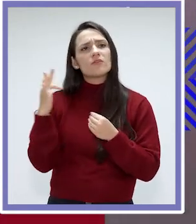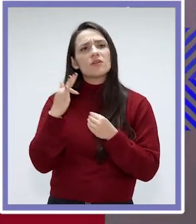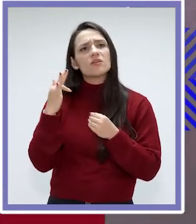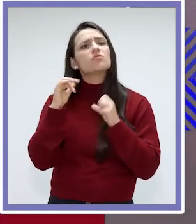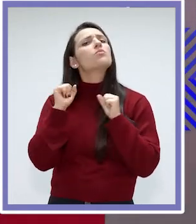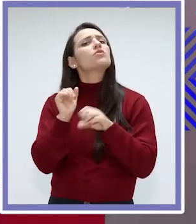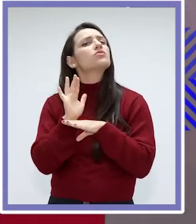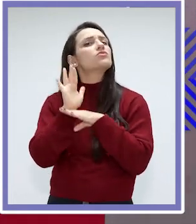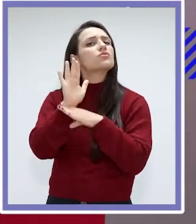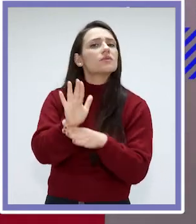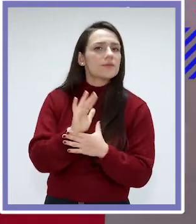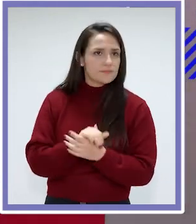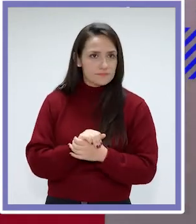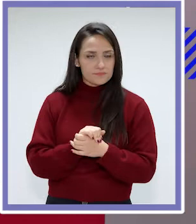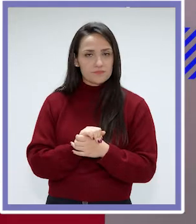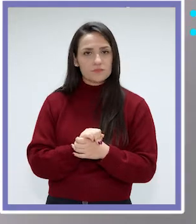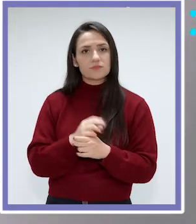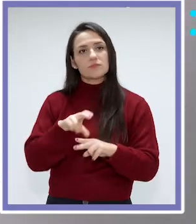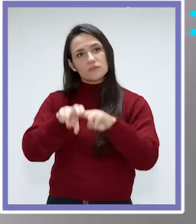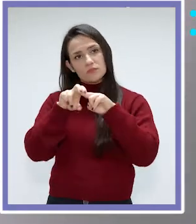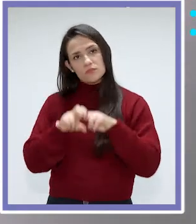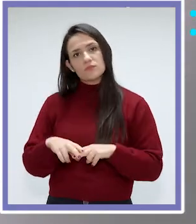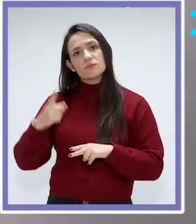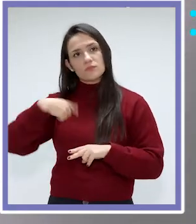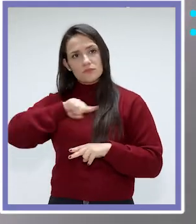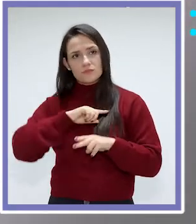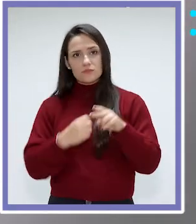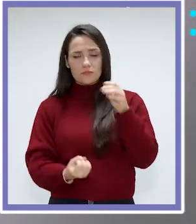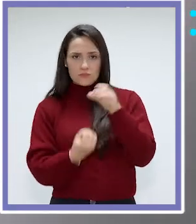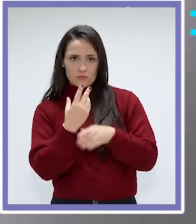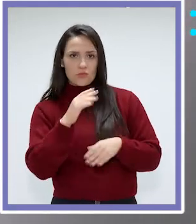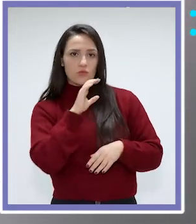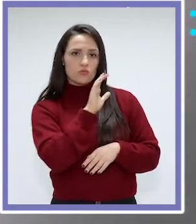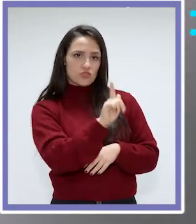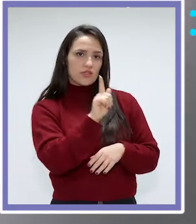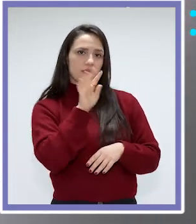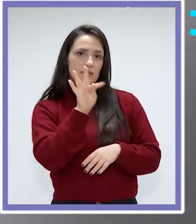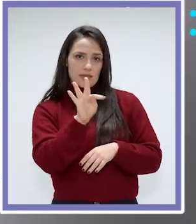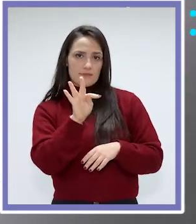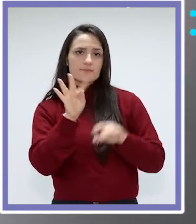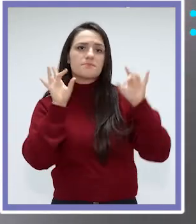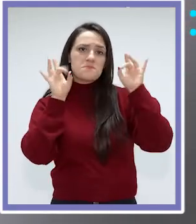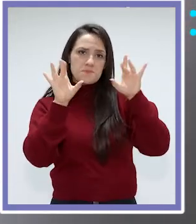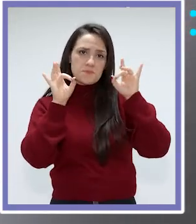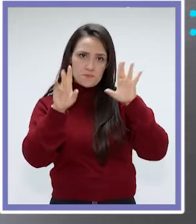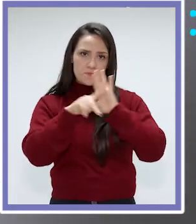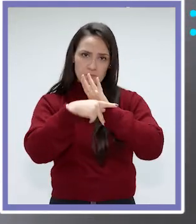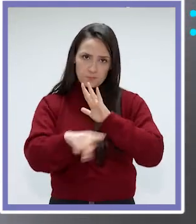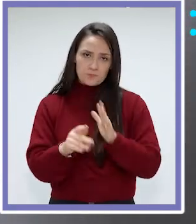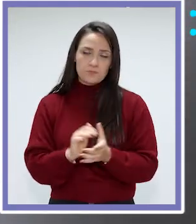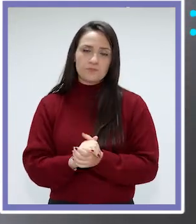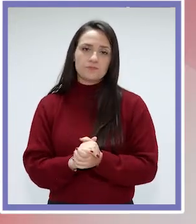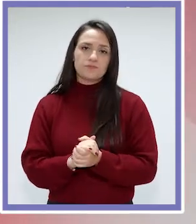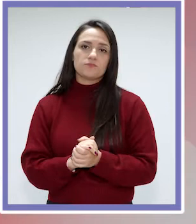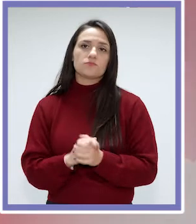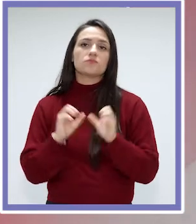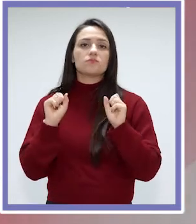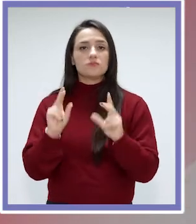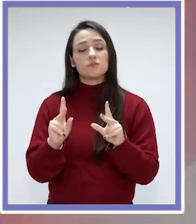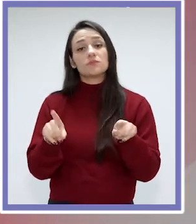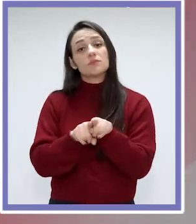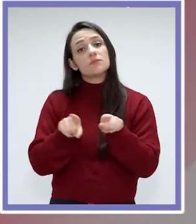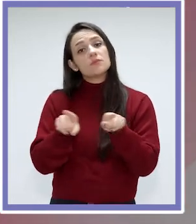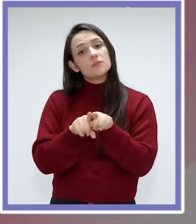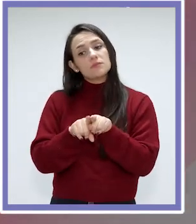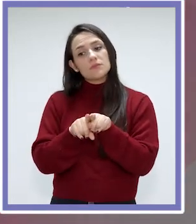com os estudos. Então, foi criado um GT inicial para pensar isso. E aí nós tínhamos que